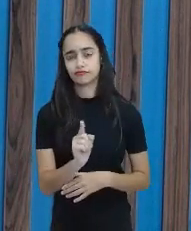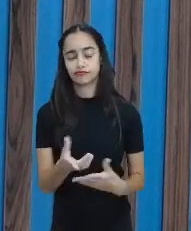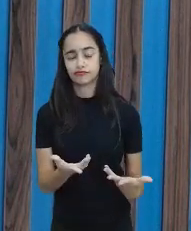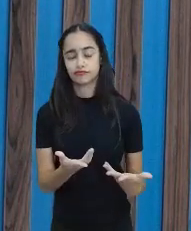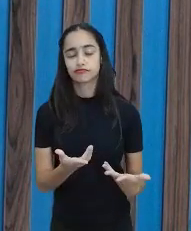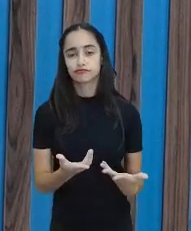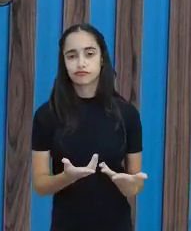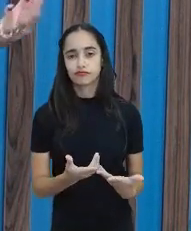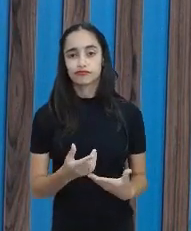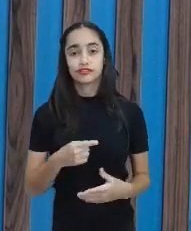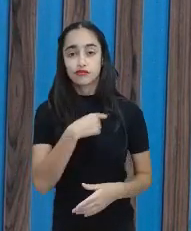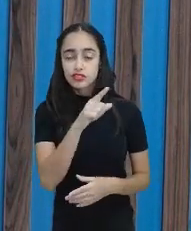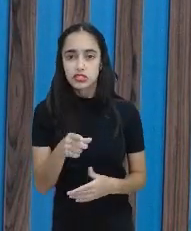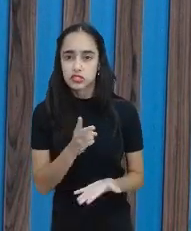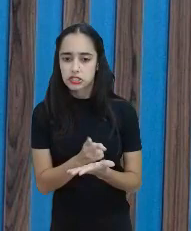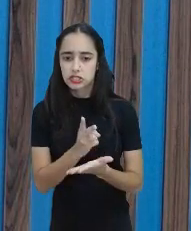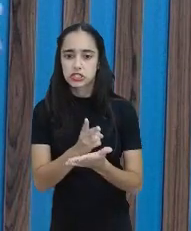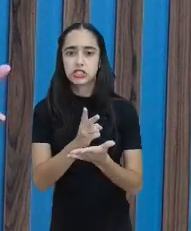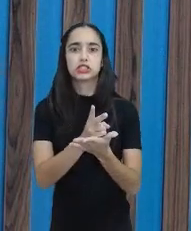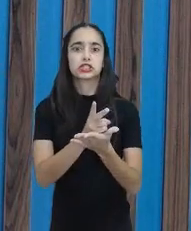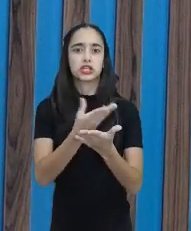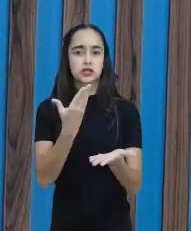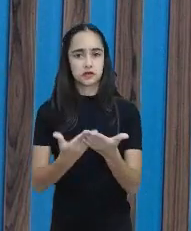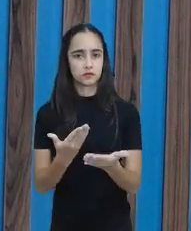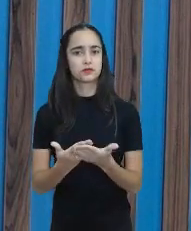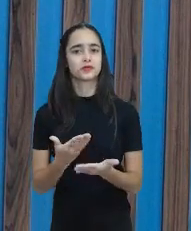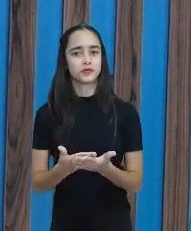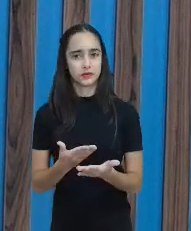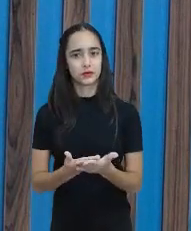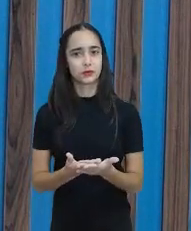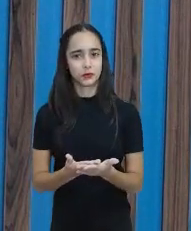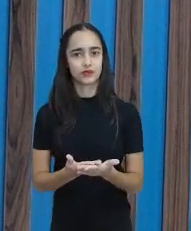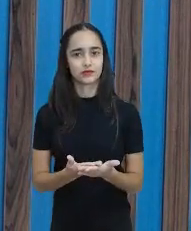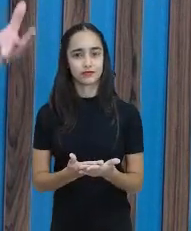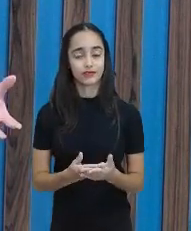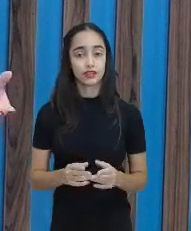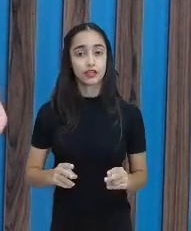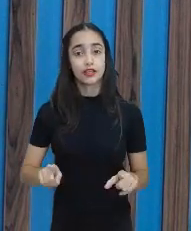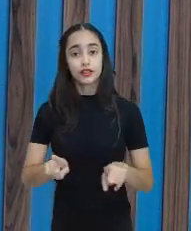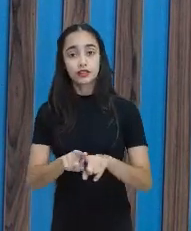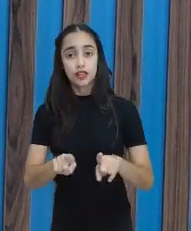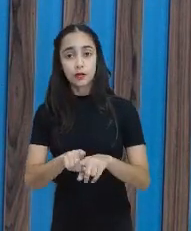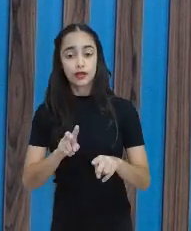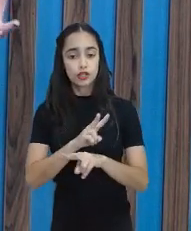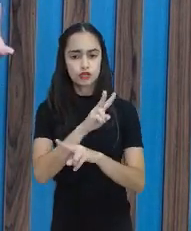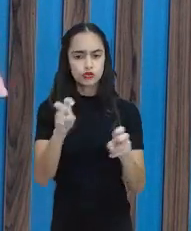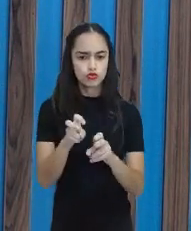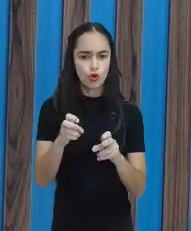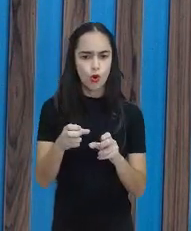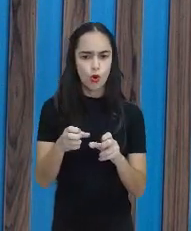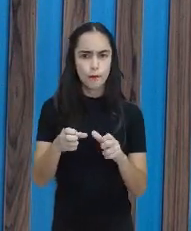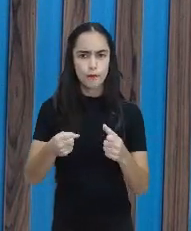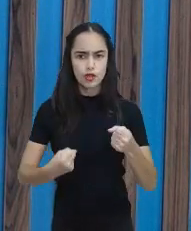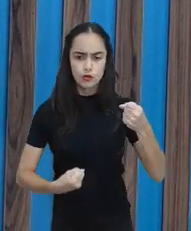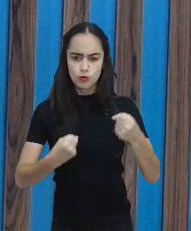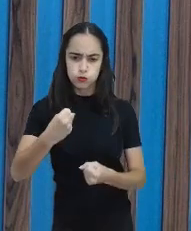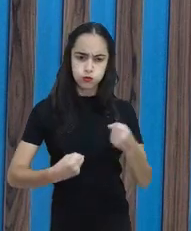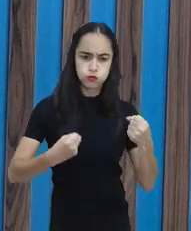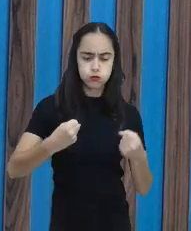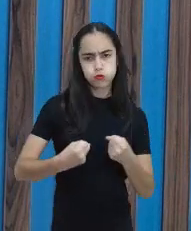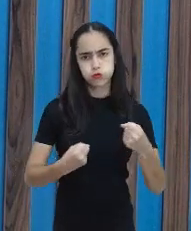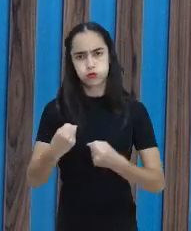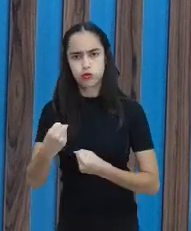que vocês estudam tanto, ilhas de calor, né? A questão de transporte, o trânsito, tudo isso